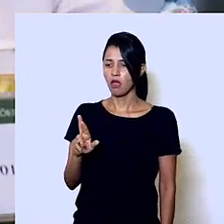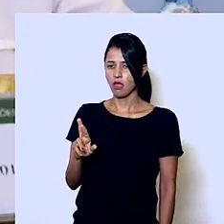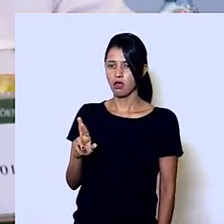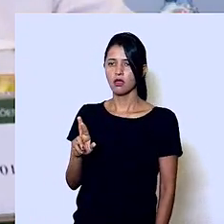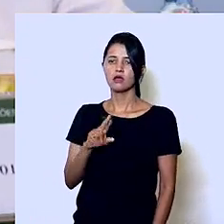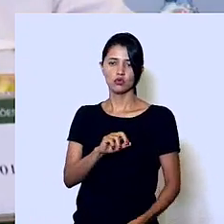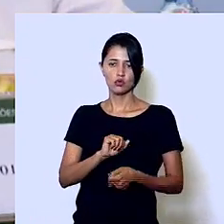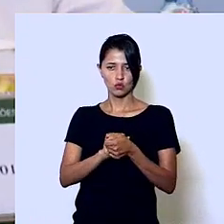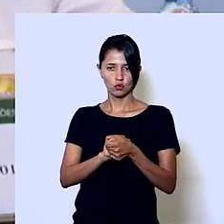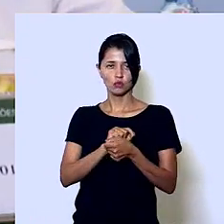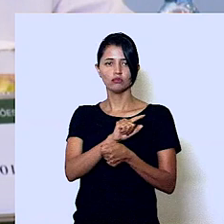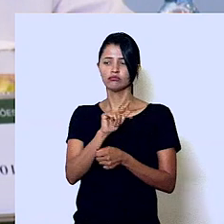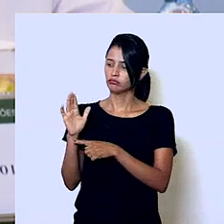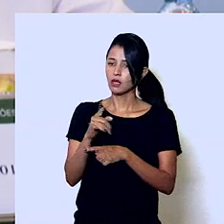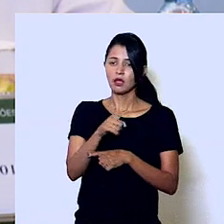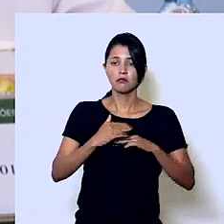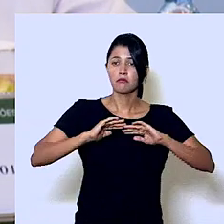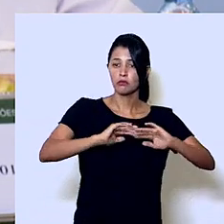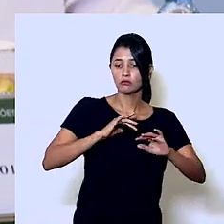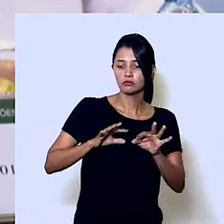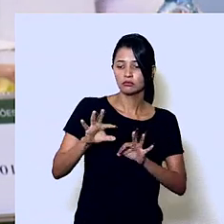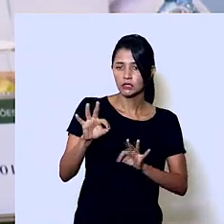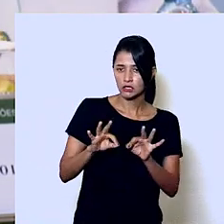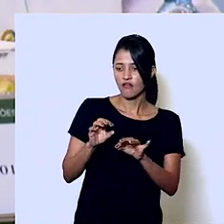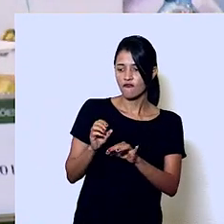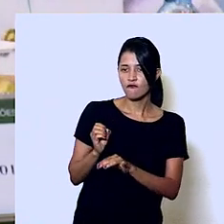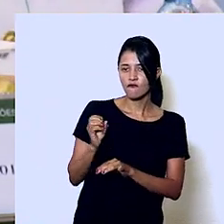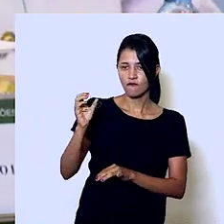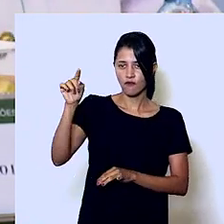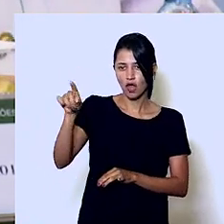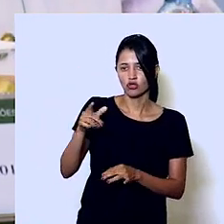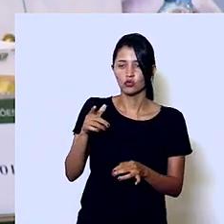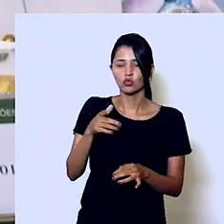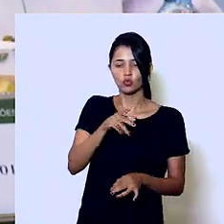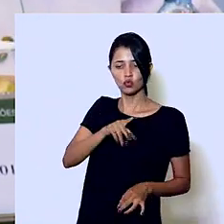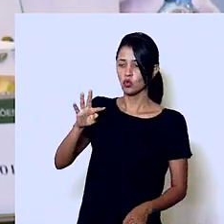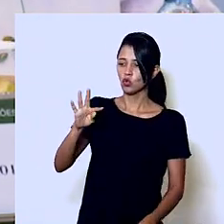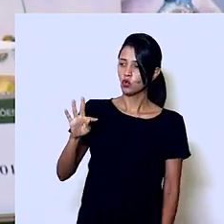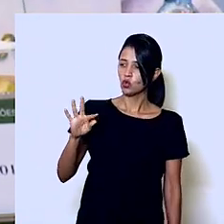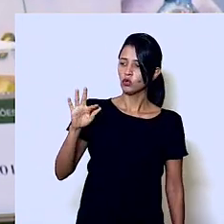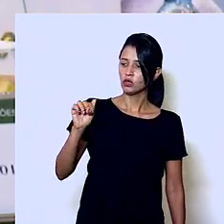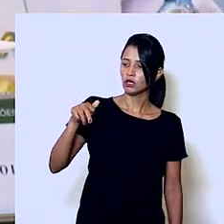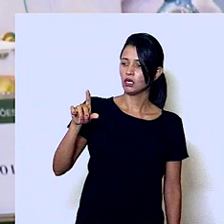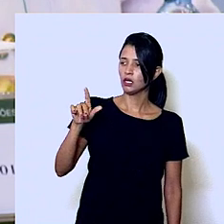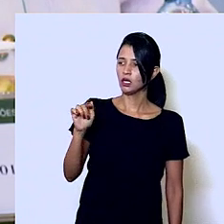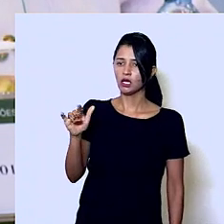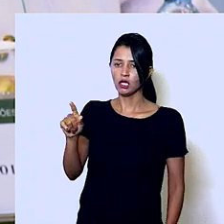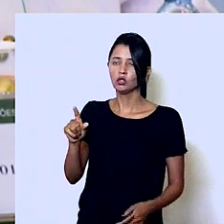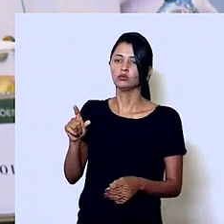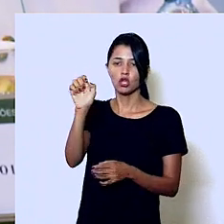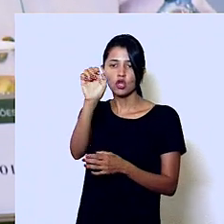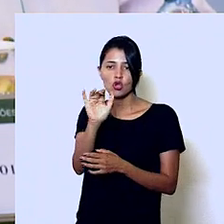ajudei, ele me pediu para organizar aquela viagem do Tancredo à Europa, Estados Unidos e América do Sul, de onde depois